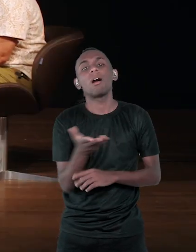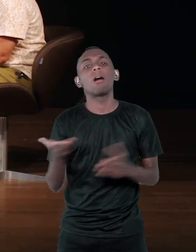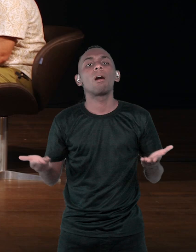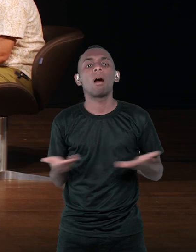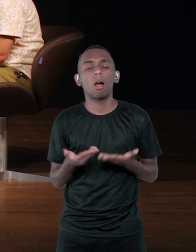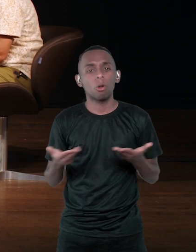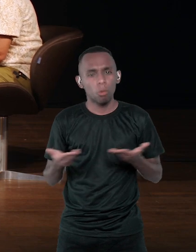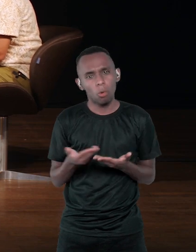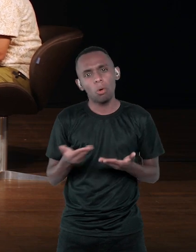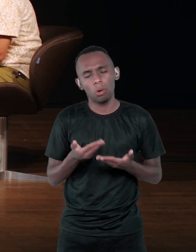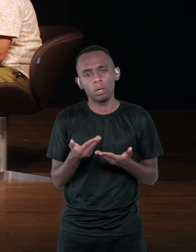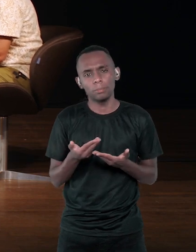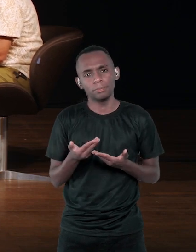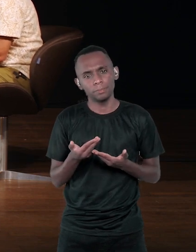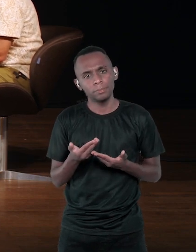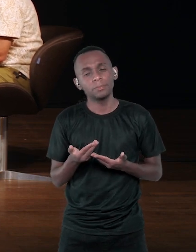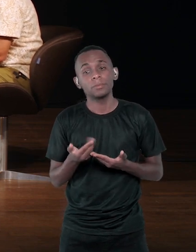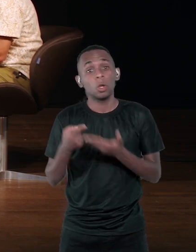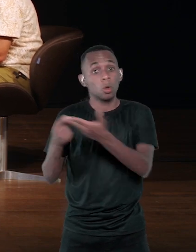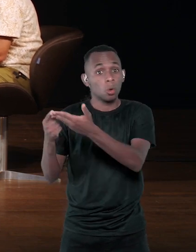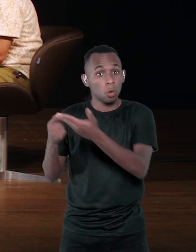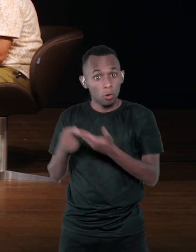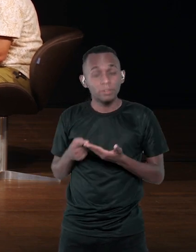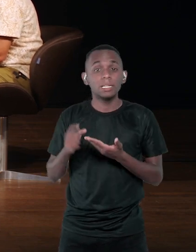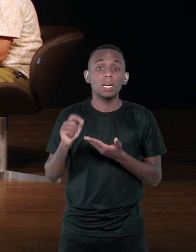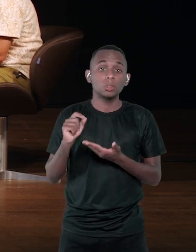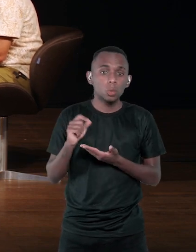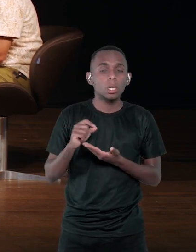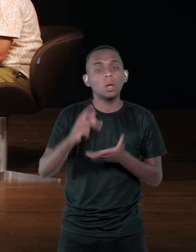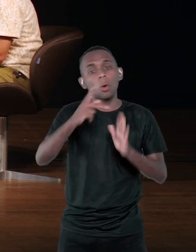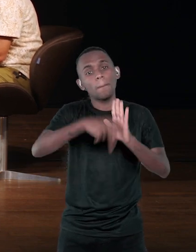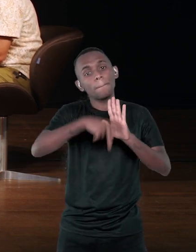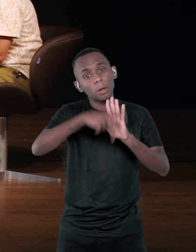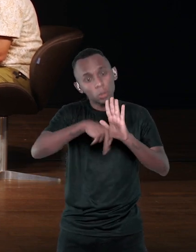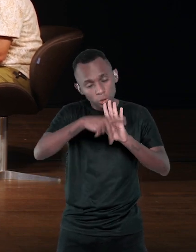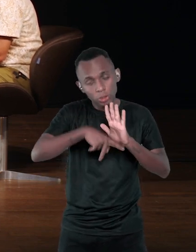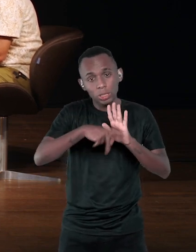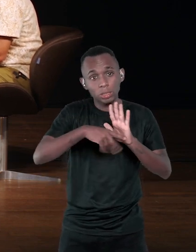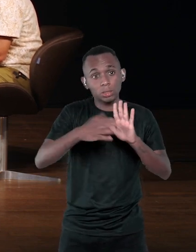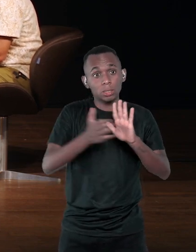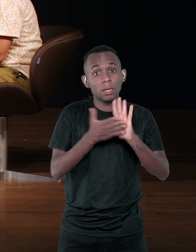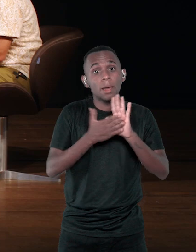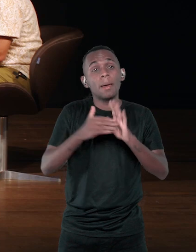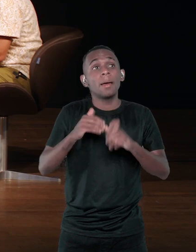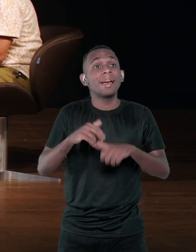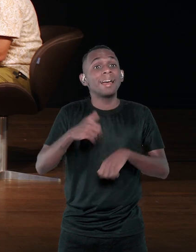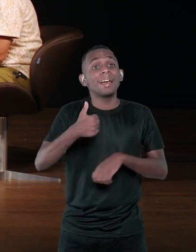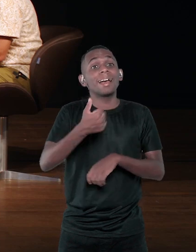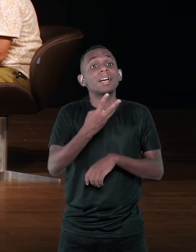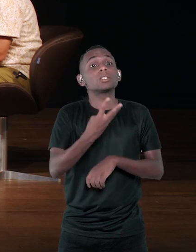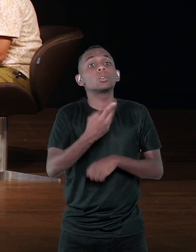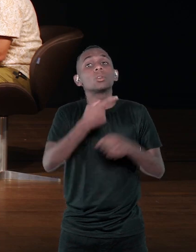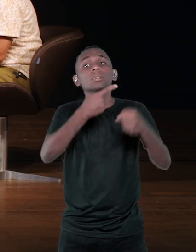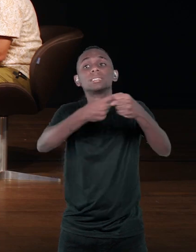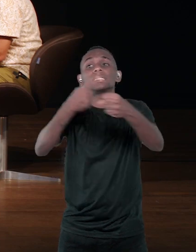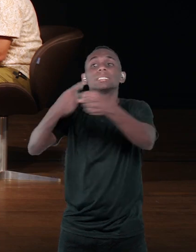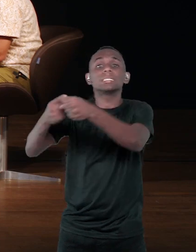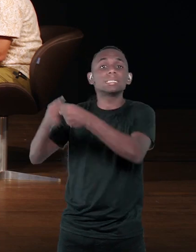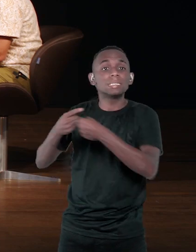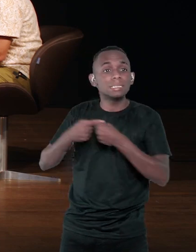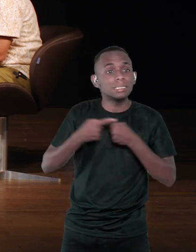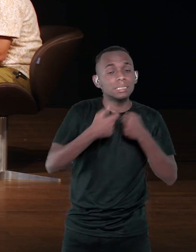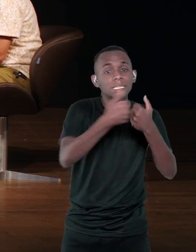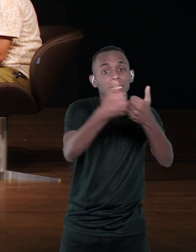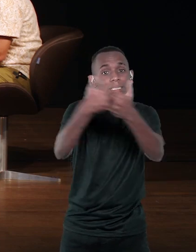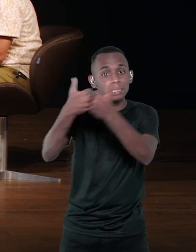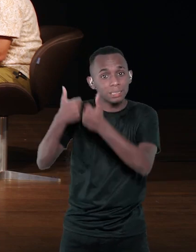agora sendo convidado para implementar o programa em mais 14 municípios da região da Baía de Guanabara,